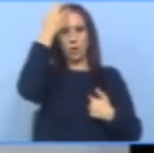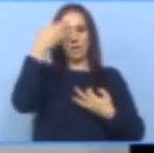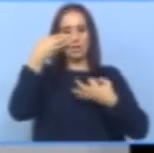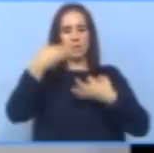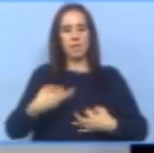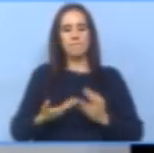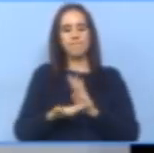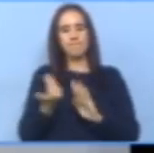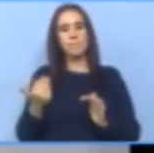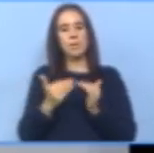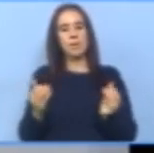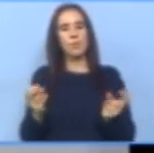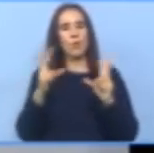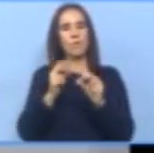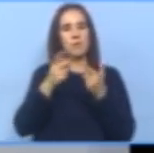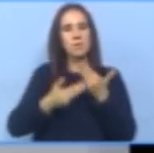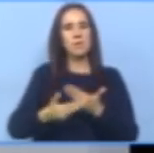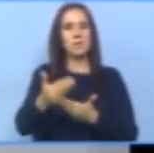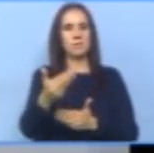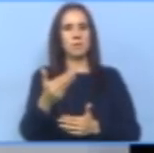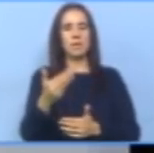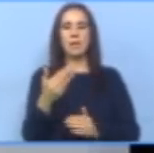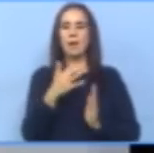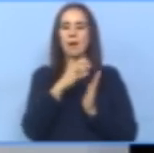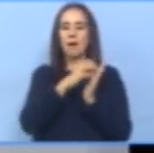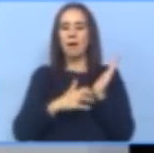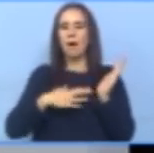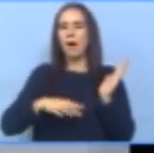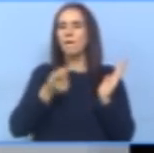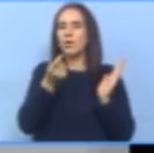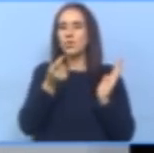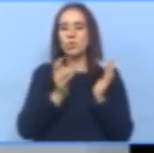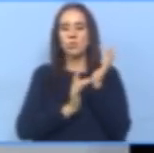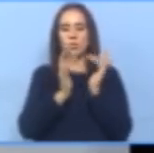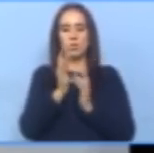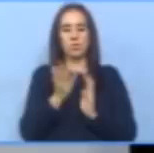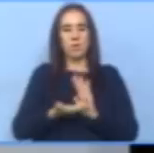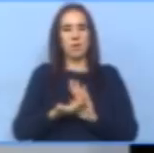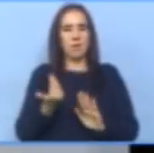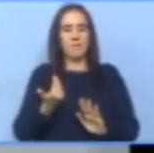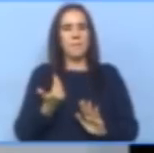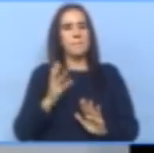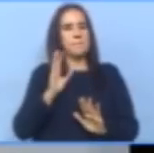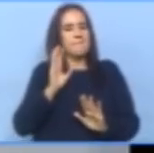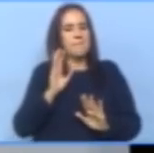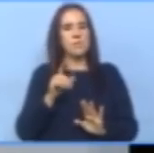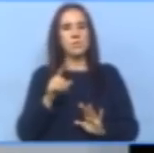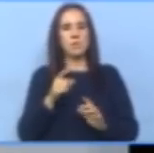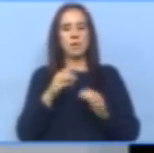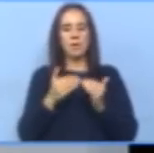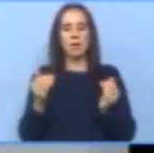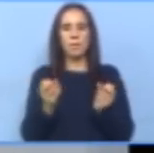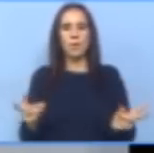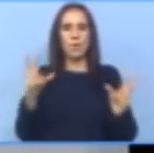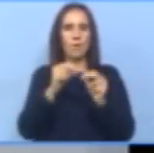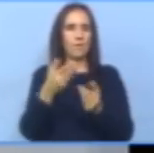etapa. A liturgia pretende um bocadinho isto, não é que Jesus Cristo seja despojado, mas há o convite a uma nova etapa.